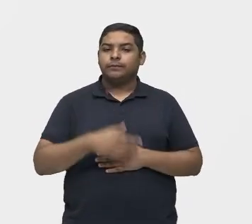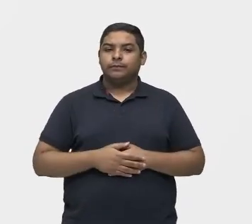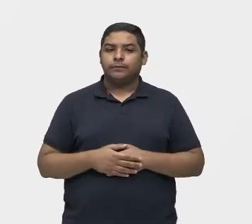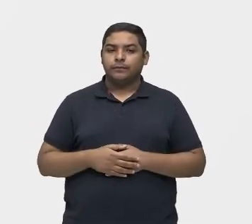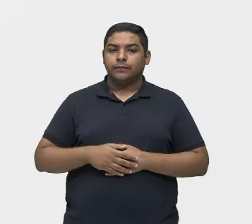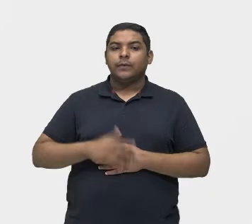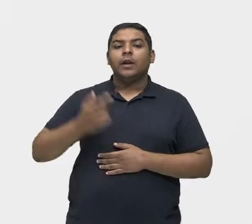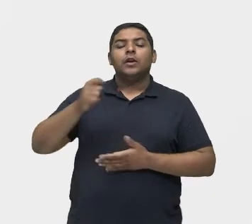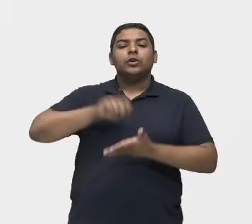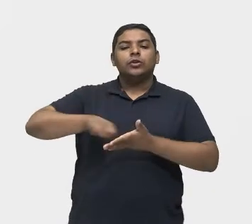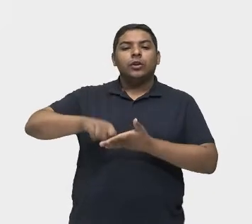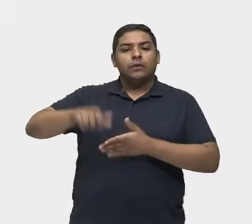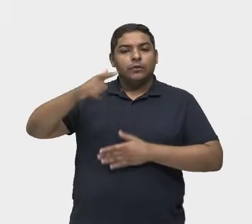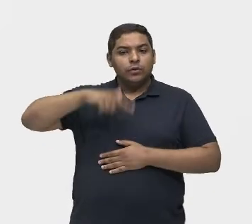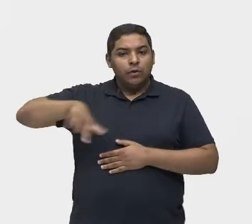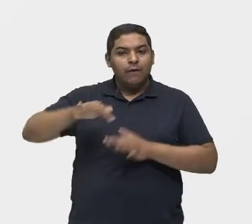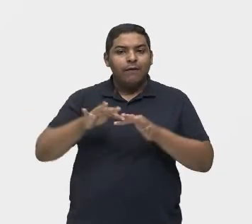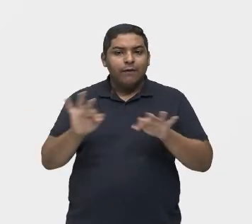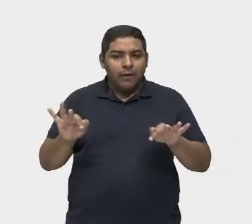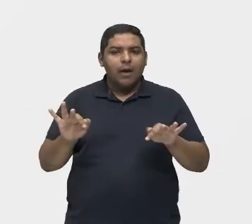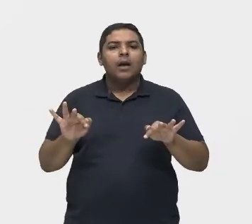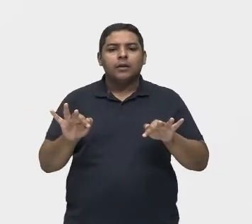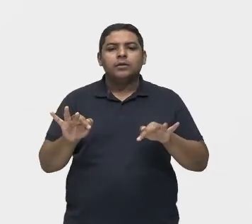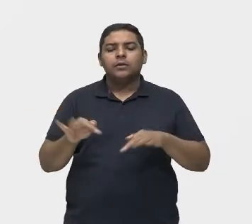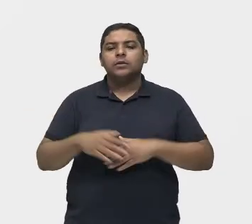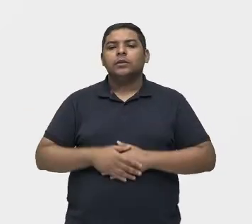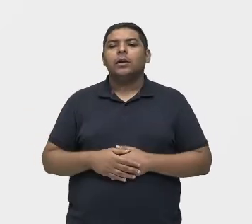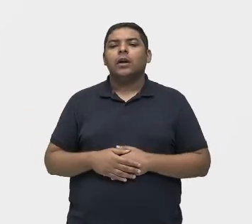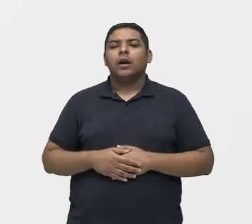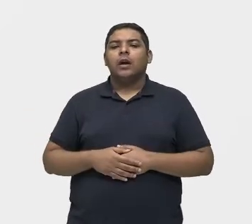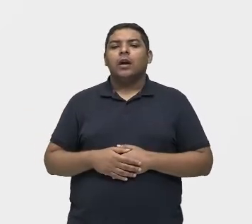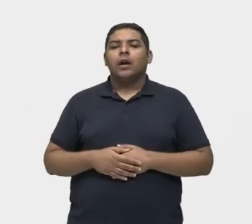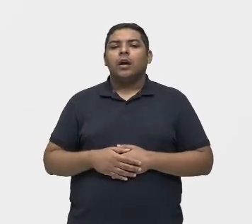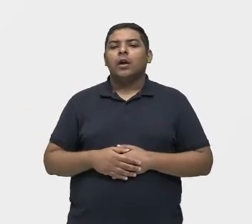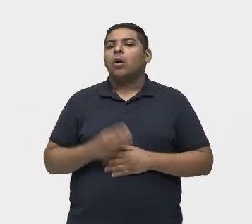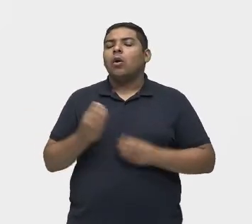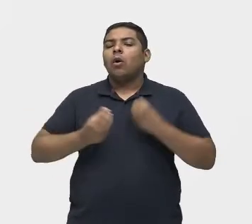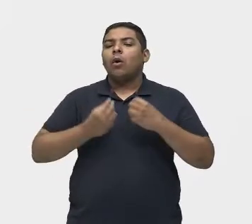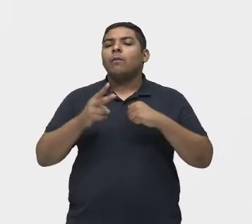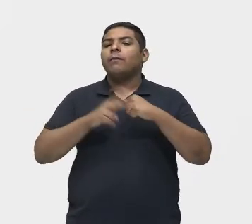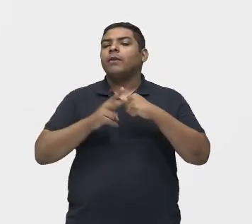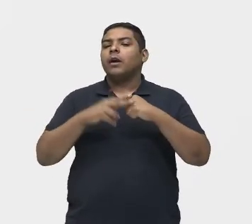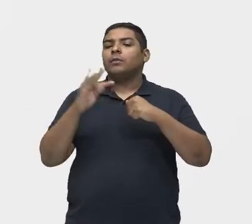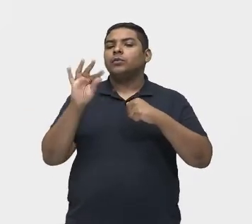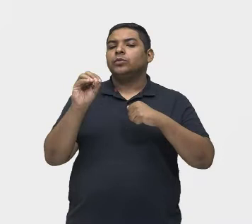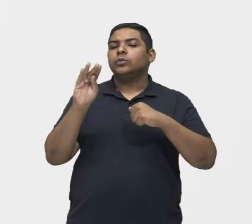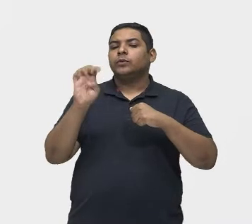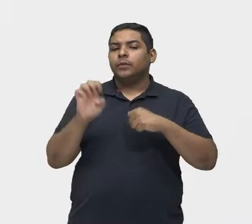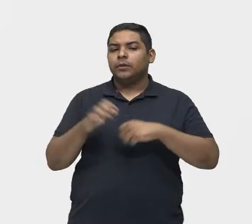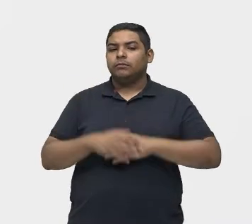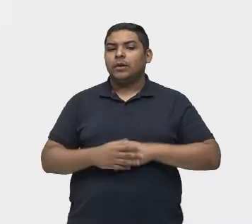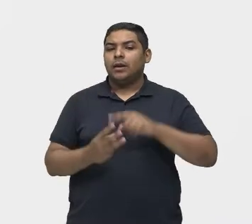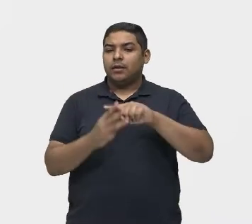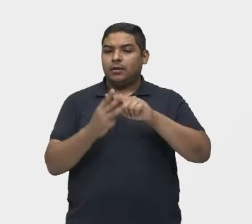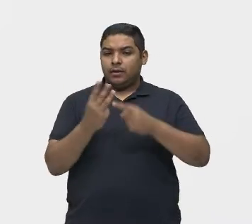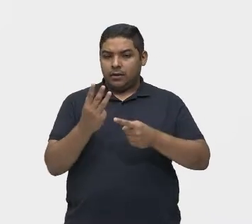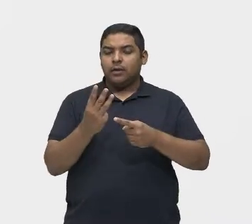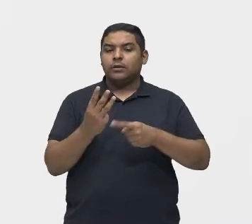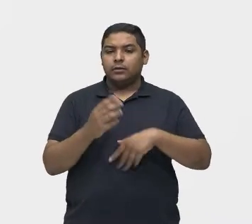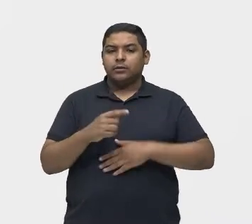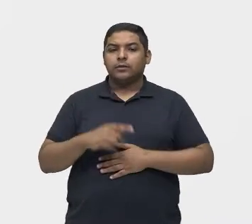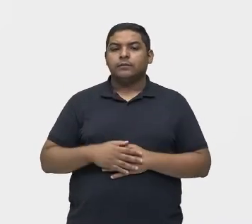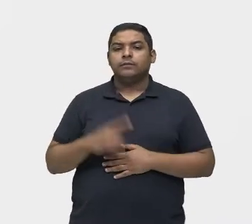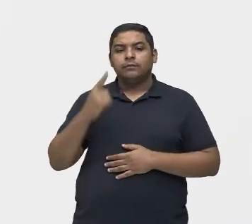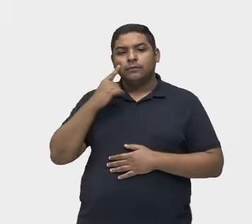frases nas formas pedidas do passado do verbo to be. Então, tenho ali frases, 3 frases com o verbo to be, e ali na primeira